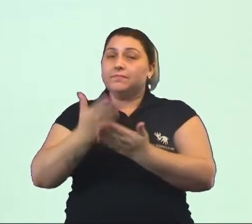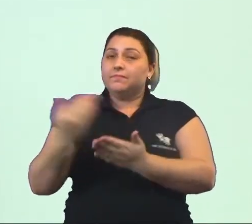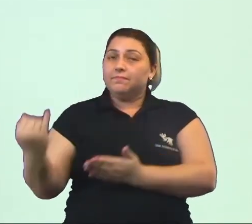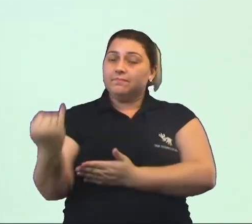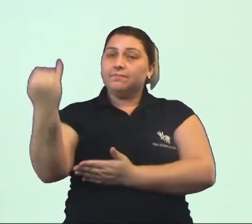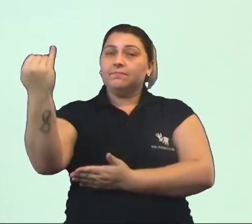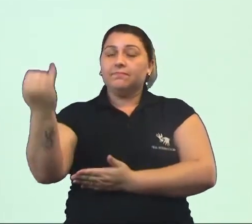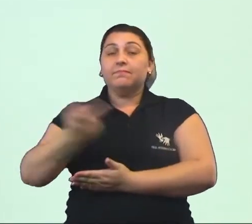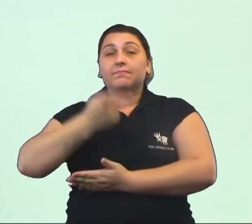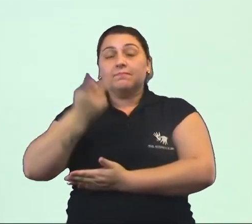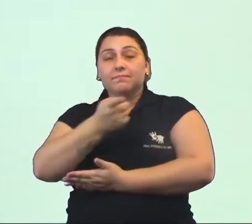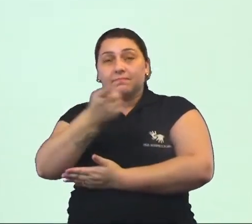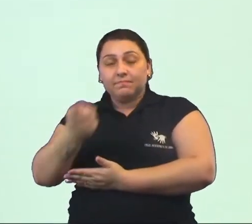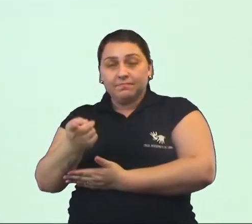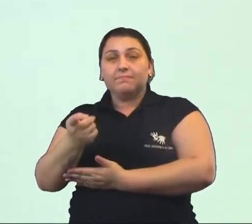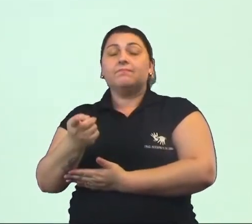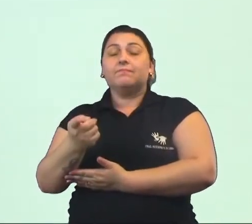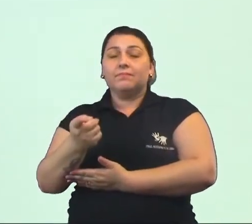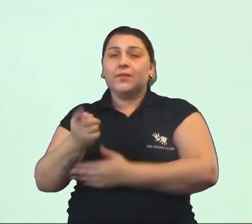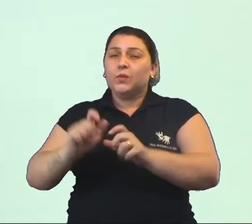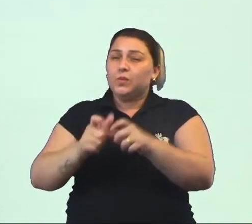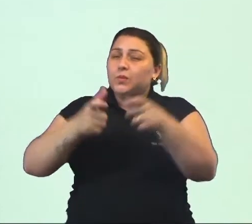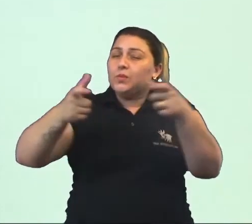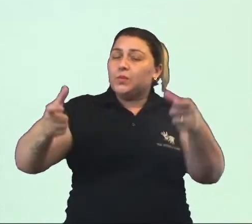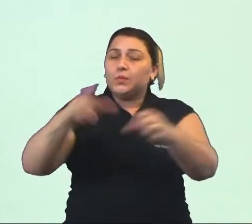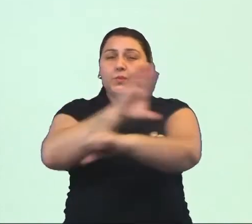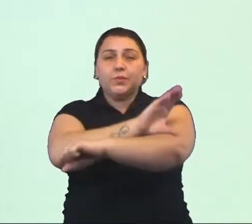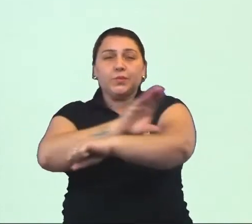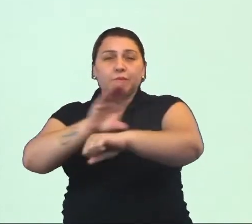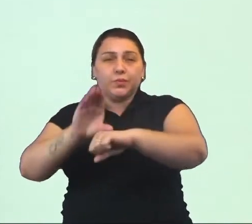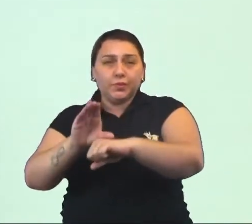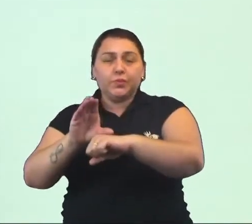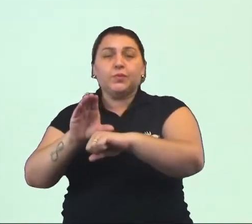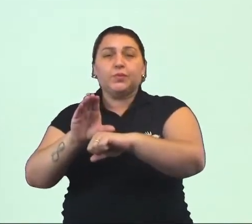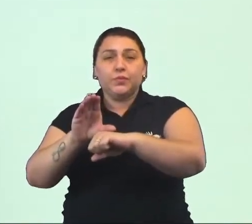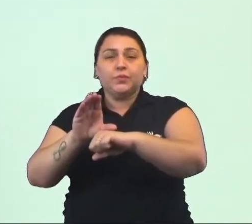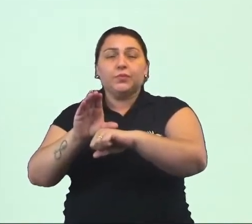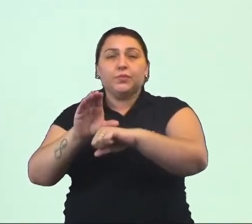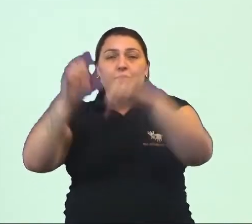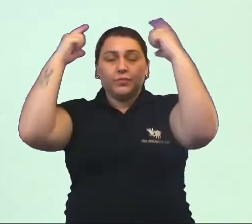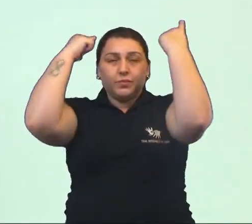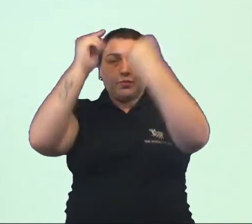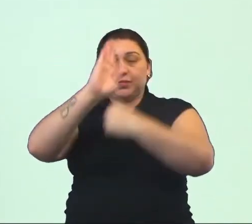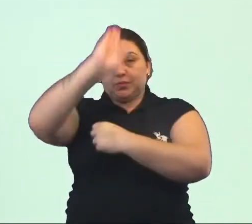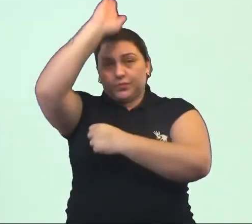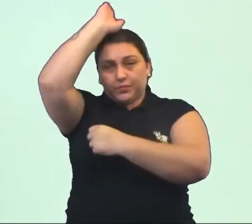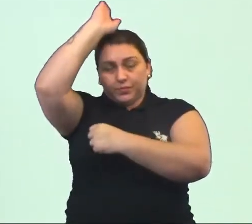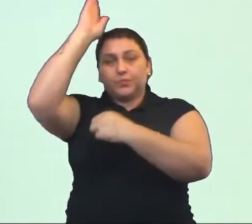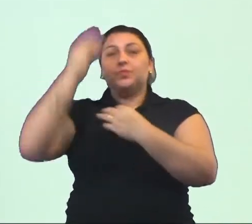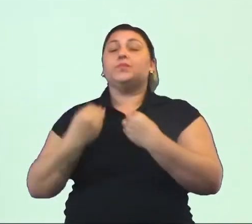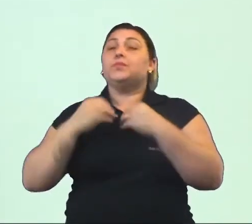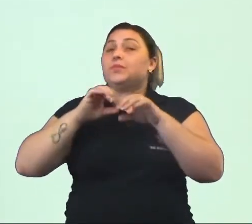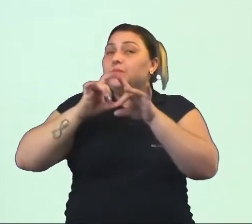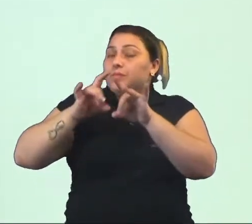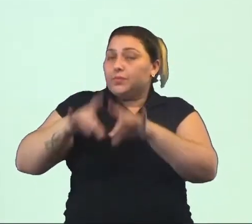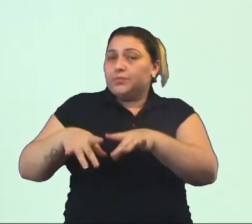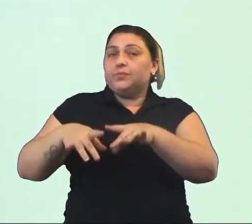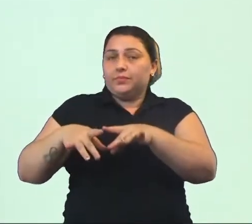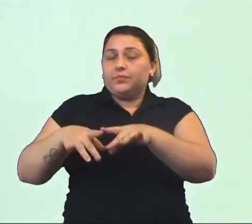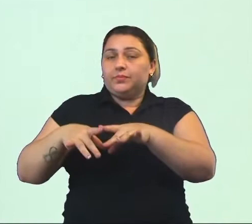importante dizer, que é vasta a cultura que a cultura greco-romana deixou, para o mundo